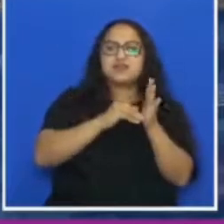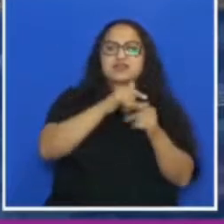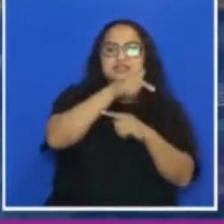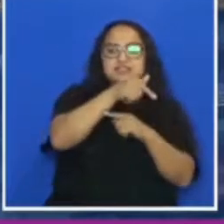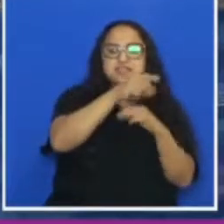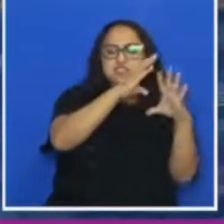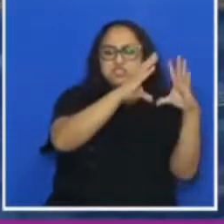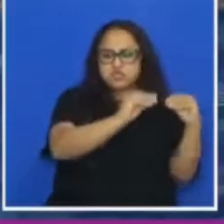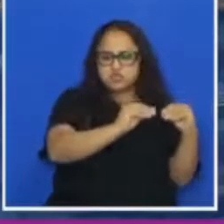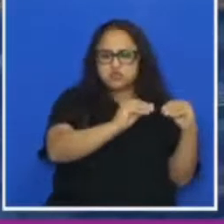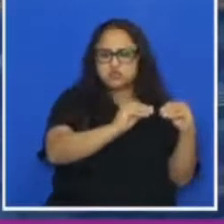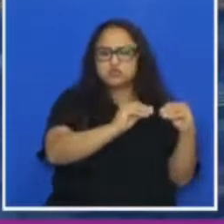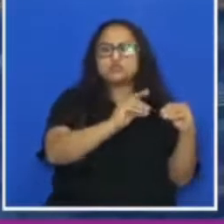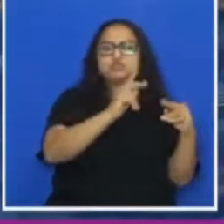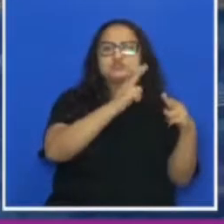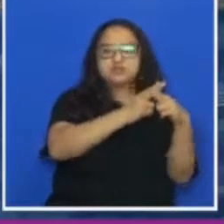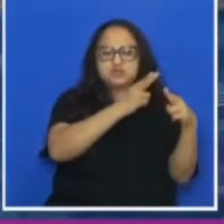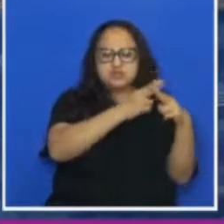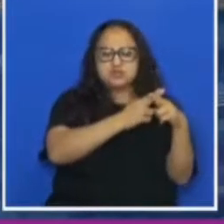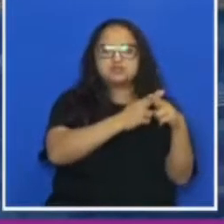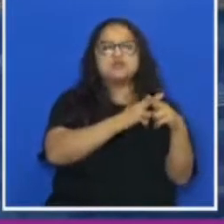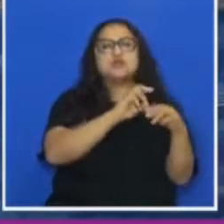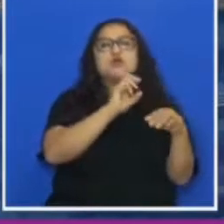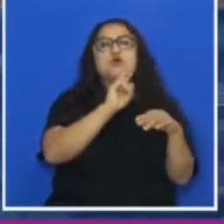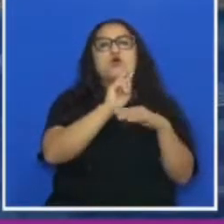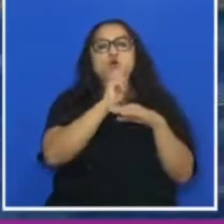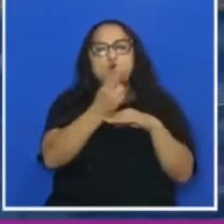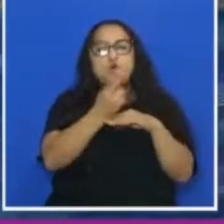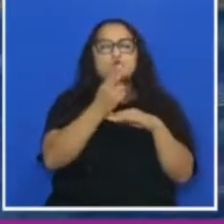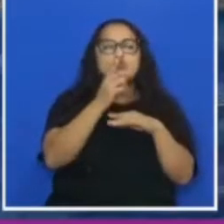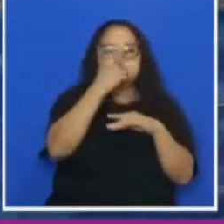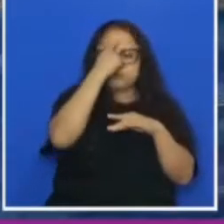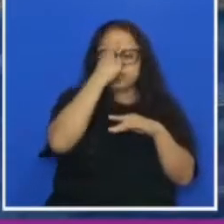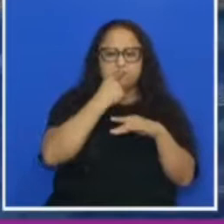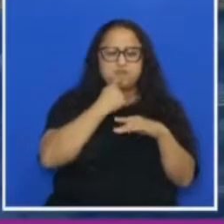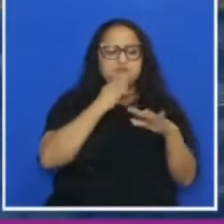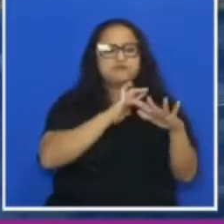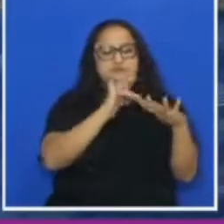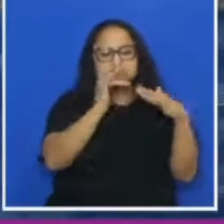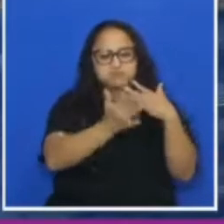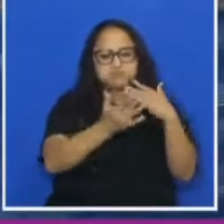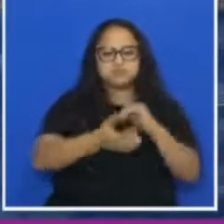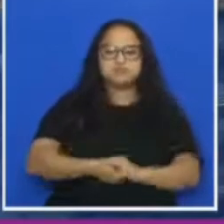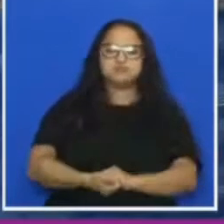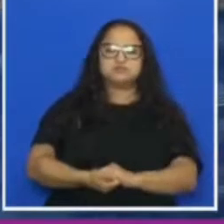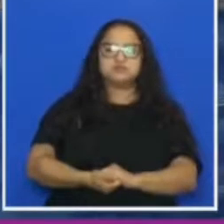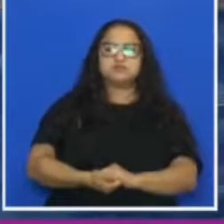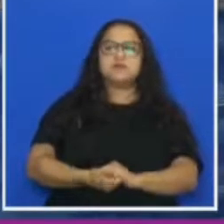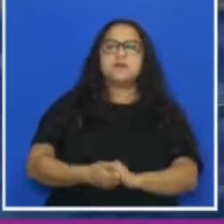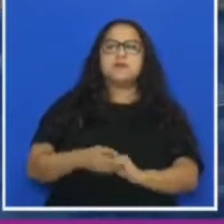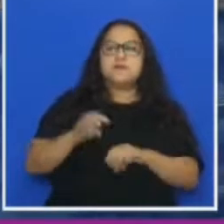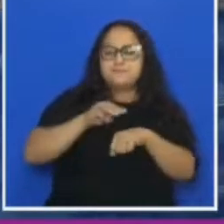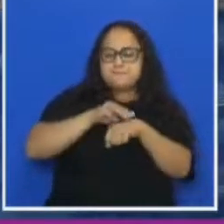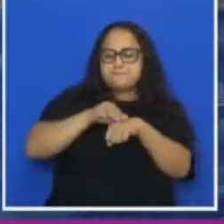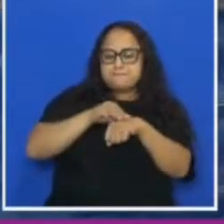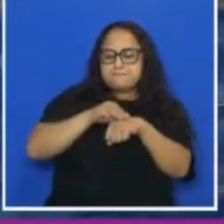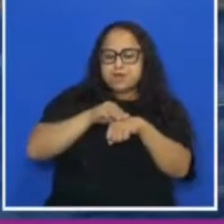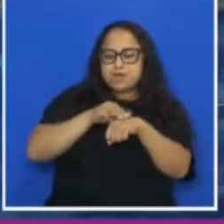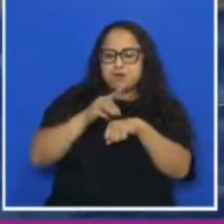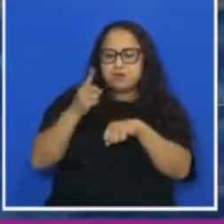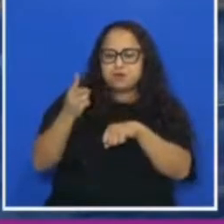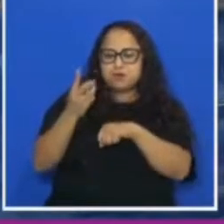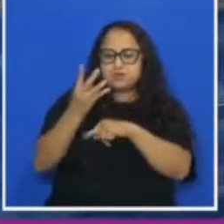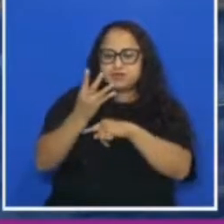numa lotérica perto de você ou pelos canais eletrônicos das Loterias Caixa. Bola marrom, número 14. Marrom,